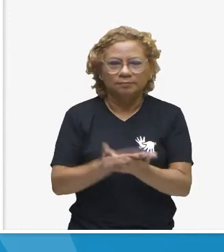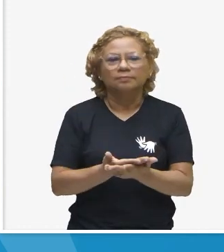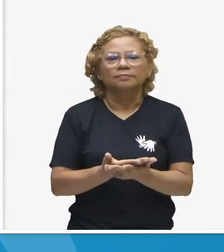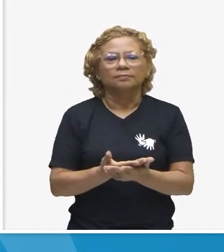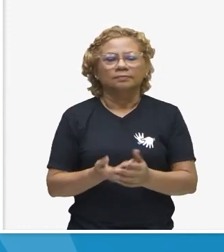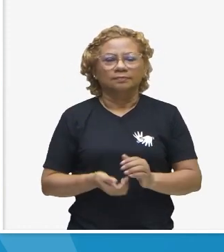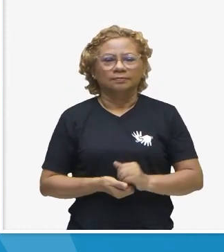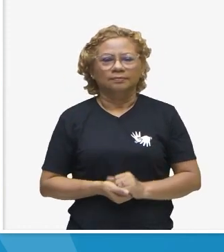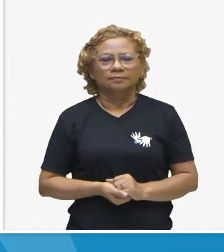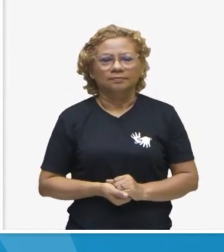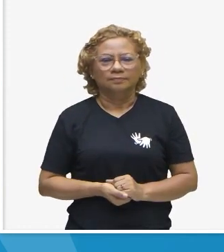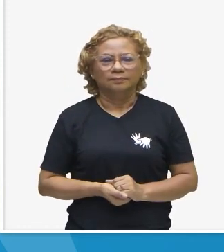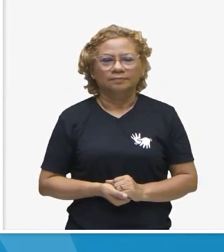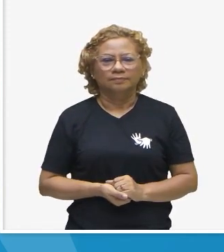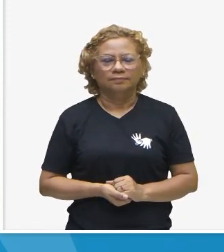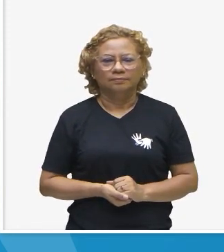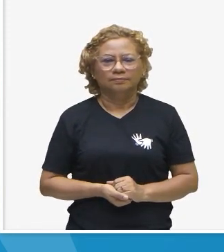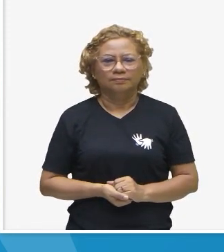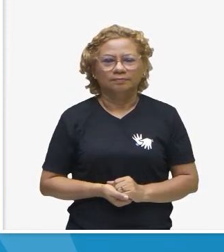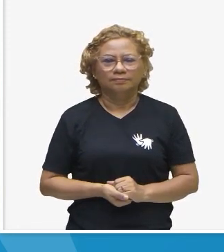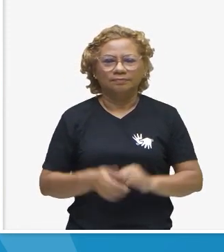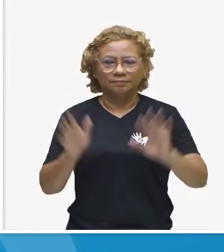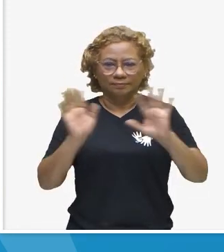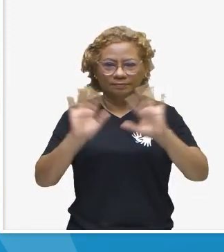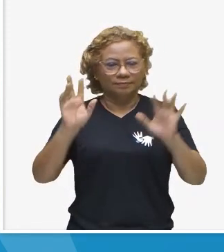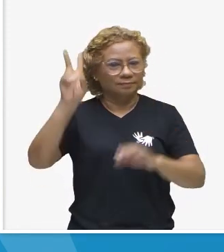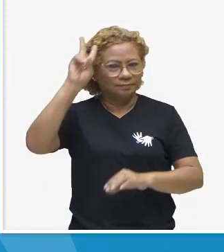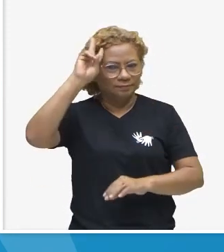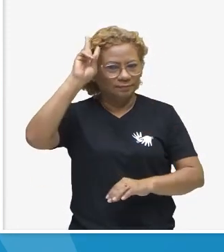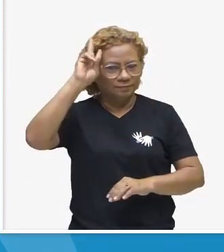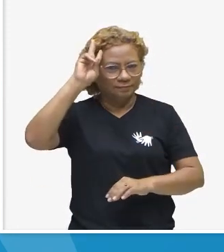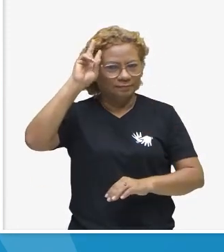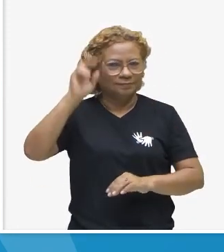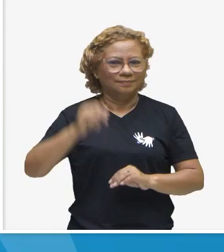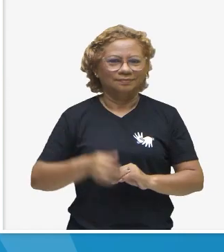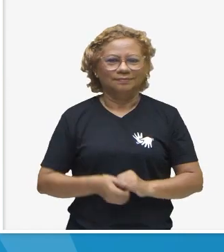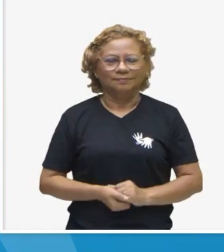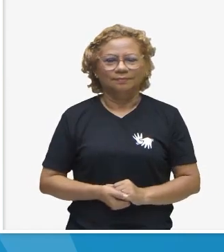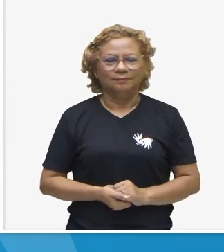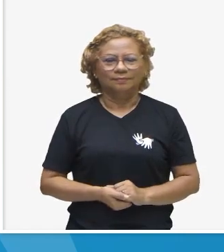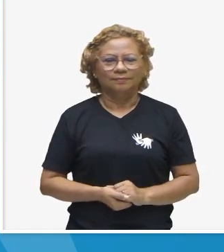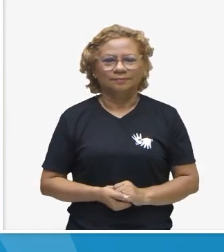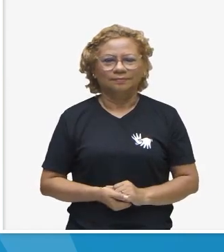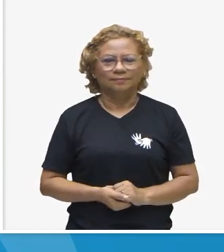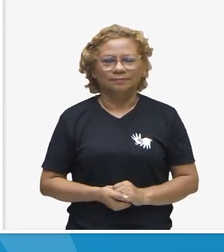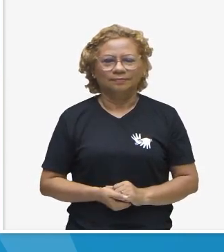e até segunda-feira, se Deus assim o permitir.